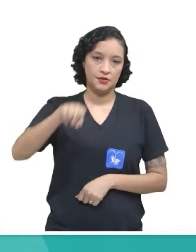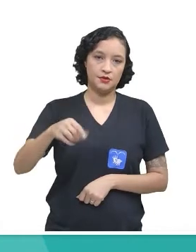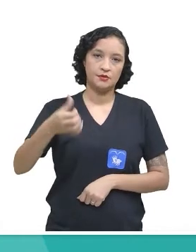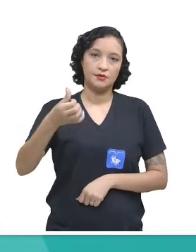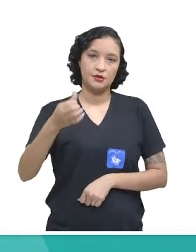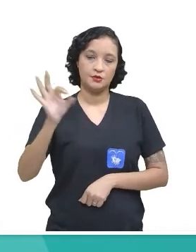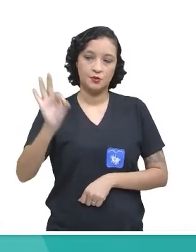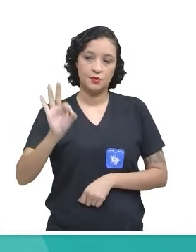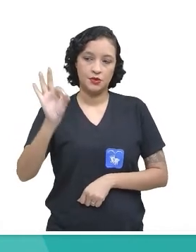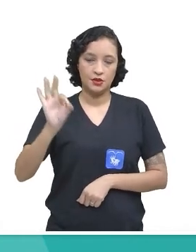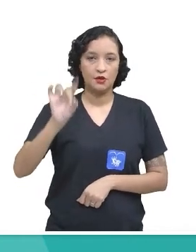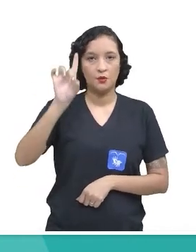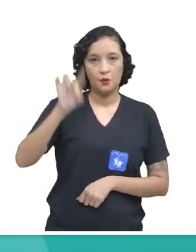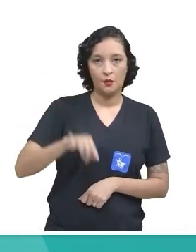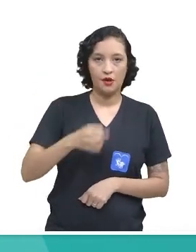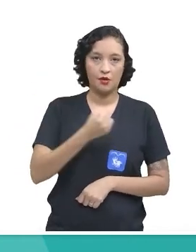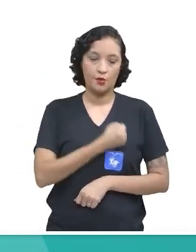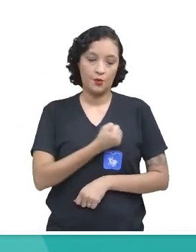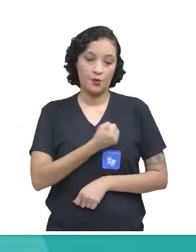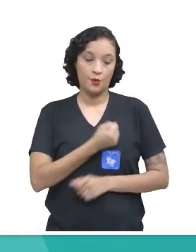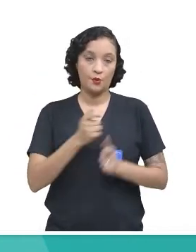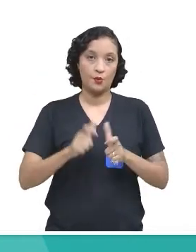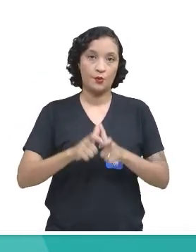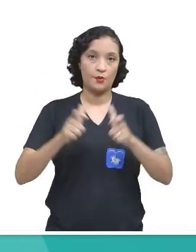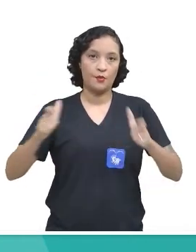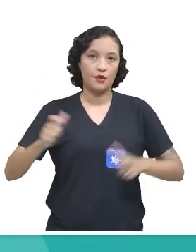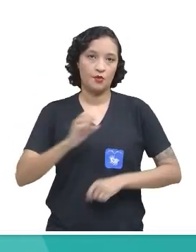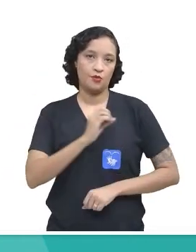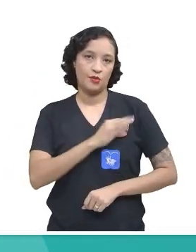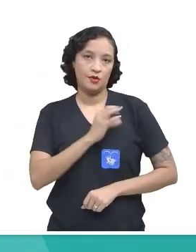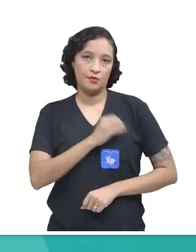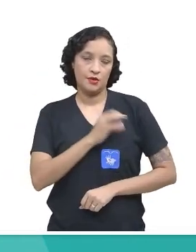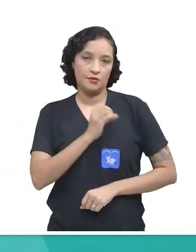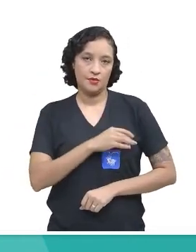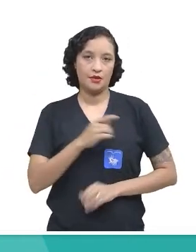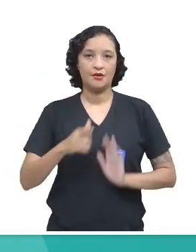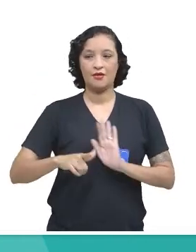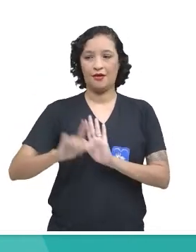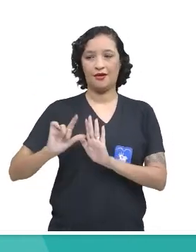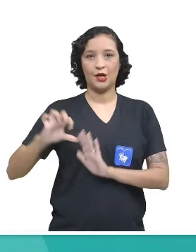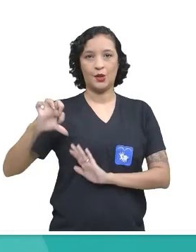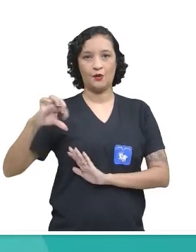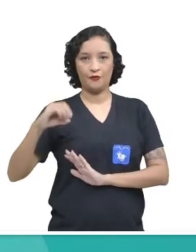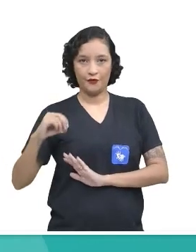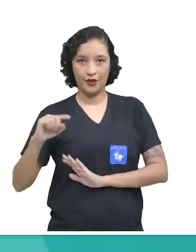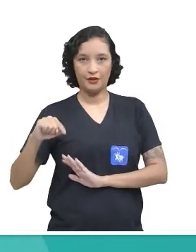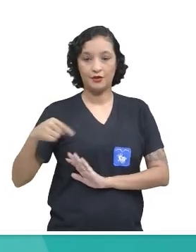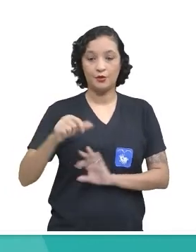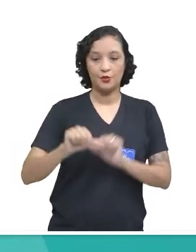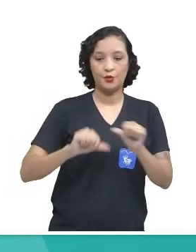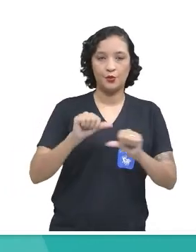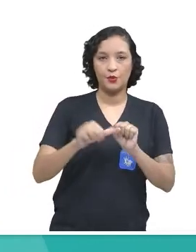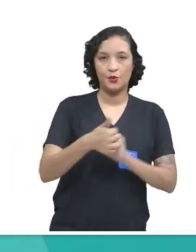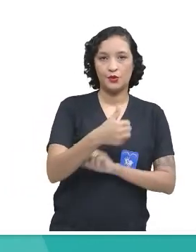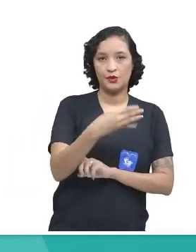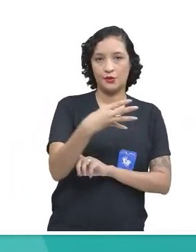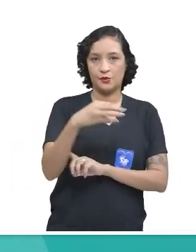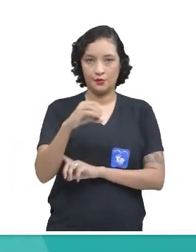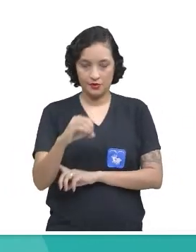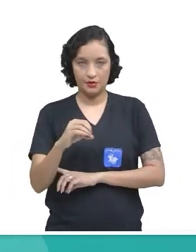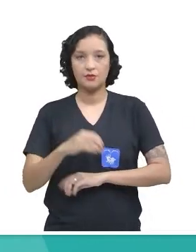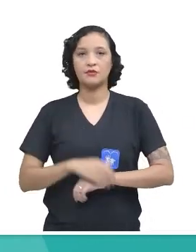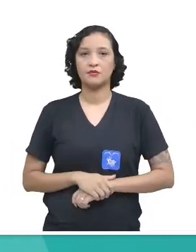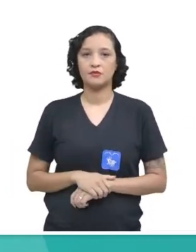55,6% é o percentual que aumentou a frequência cardíaca dela, né? Que antes era 90 e foi para 140. Então, agora a